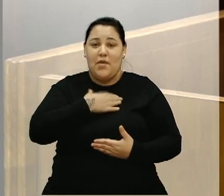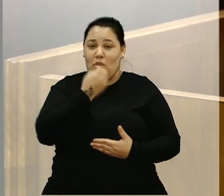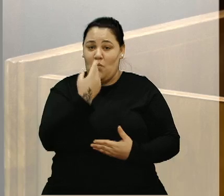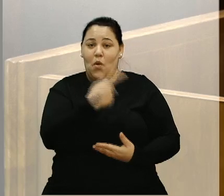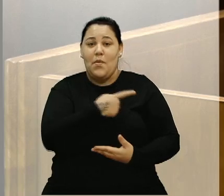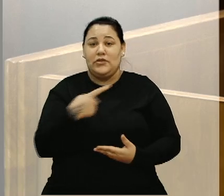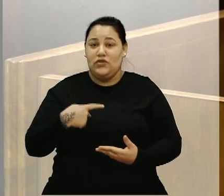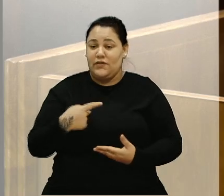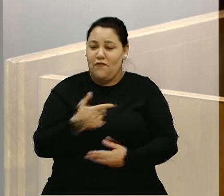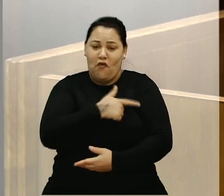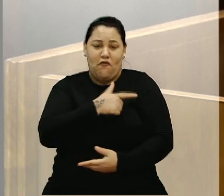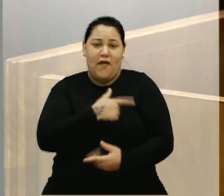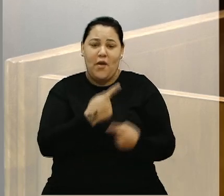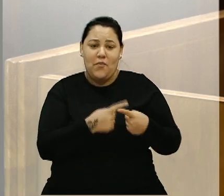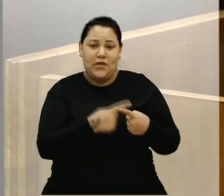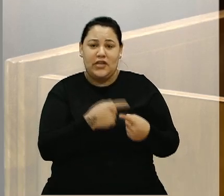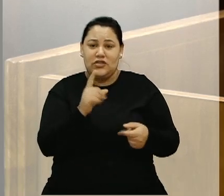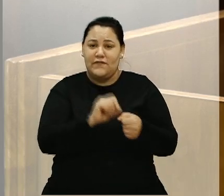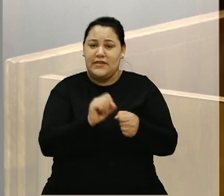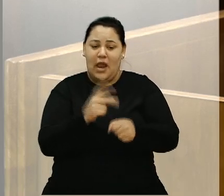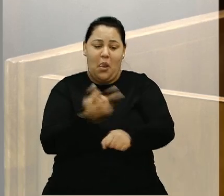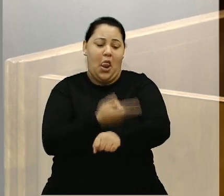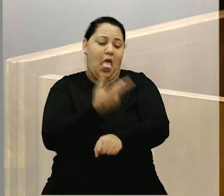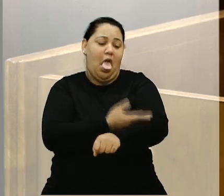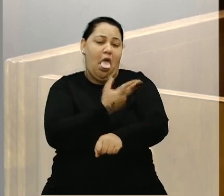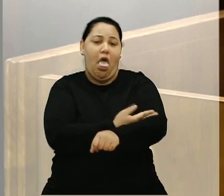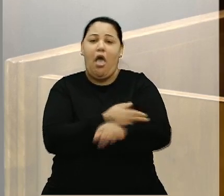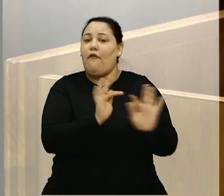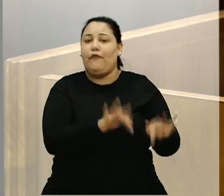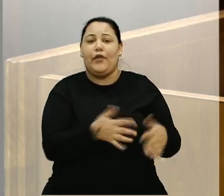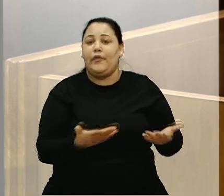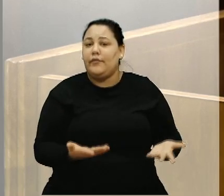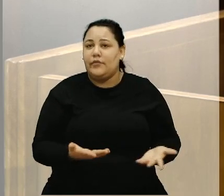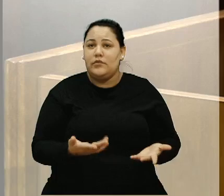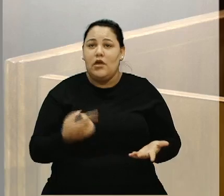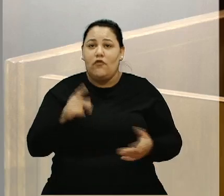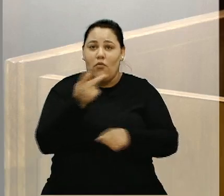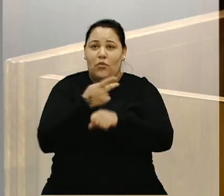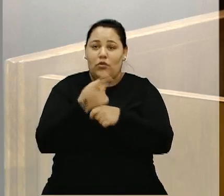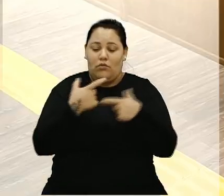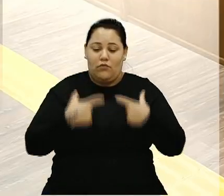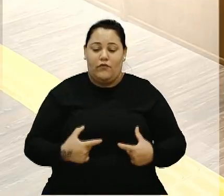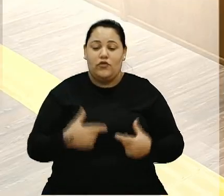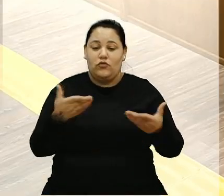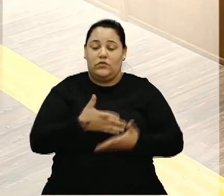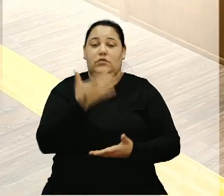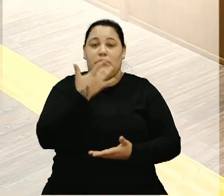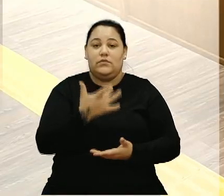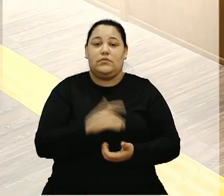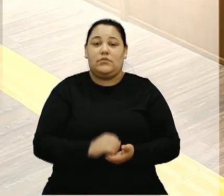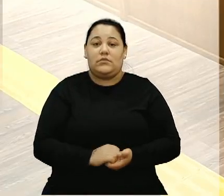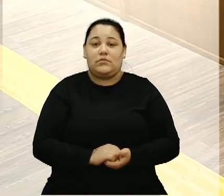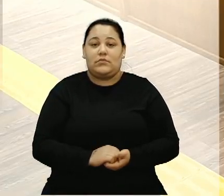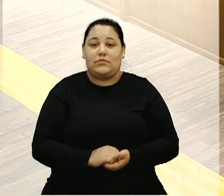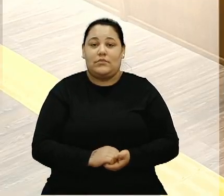feio porque só fizeram a roçada e não fizeram mais nada. Eu vou atrás dos coletes verdes hoje de tarde. Declaração de líder, bancada.